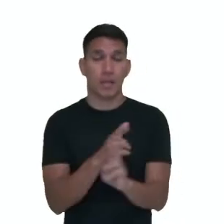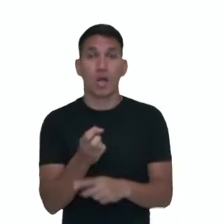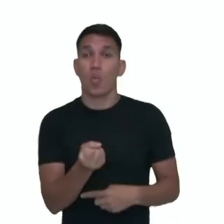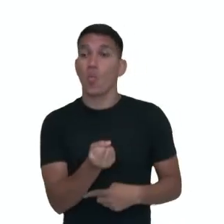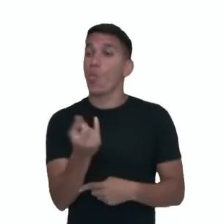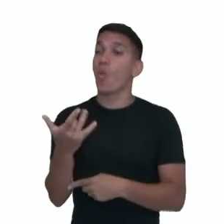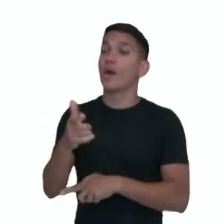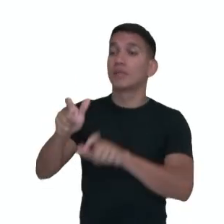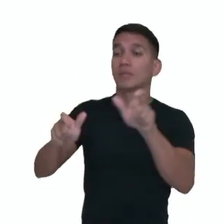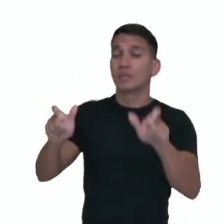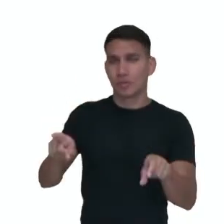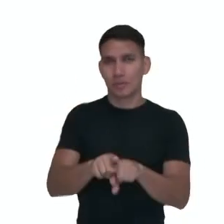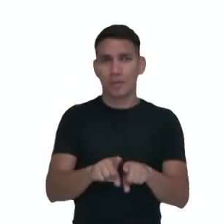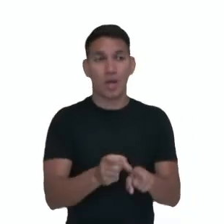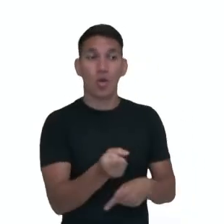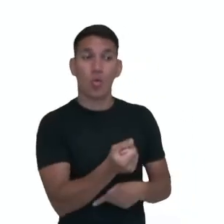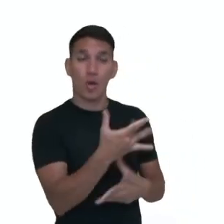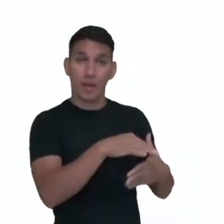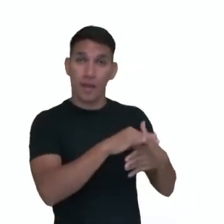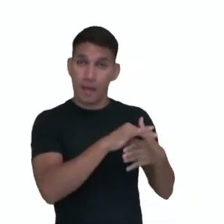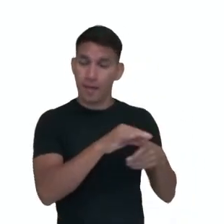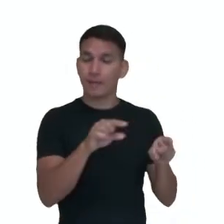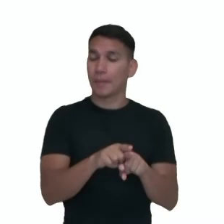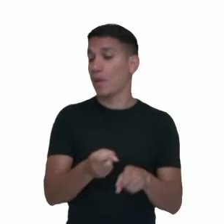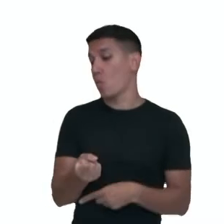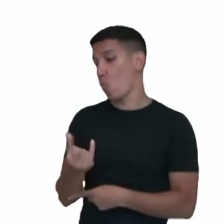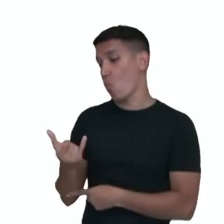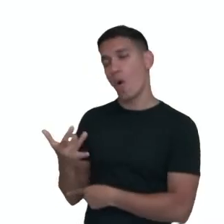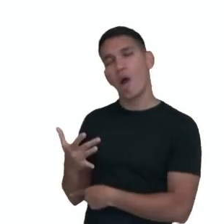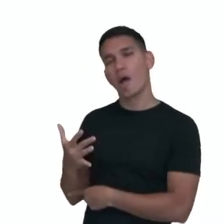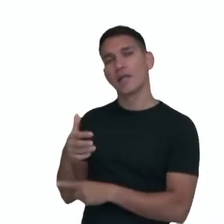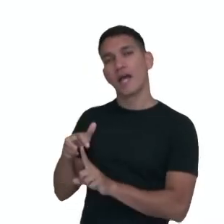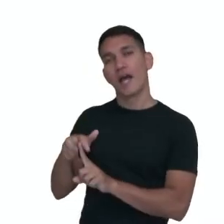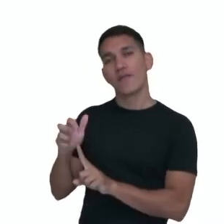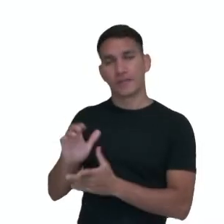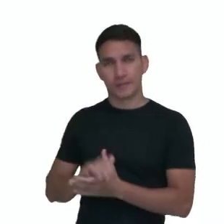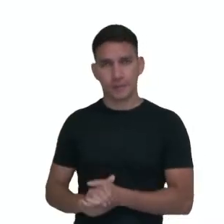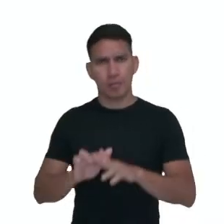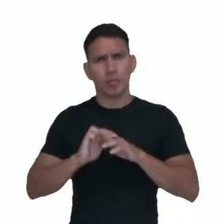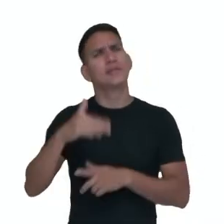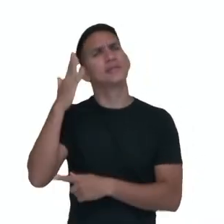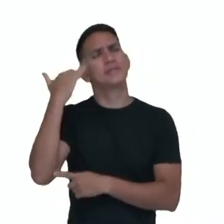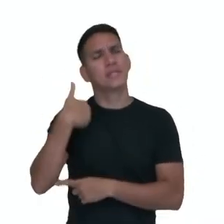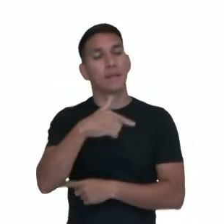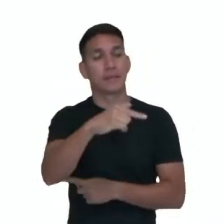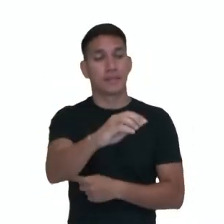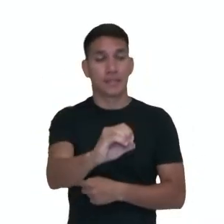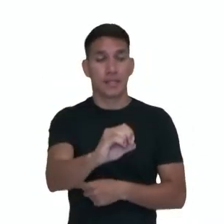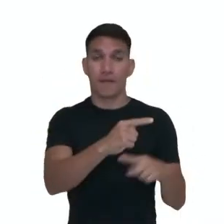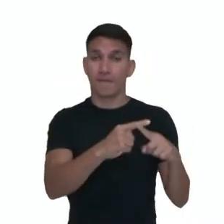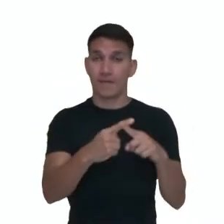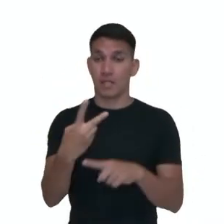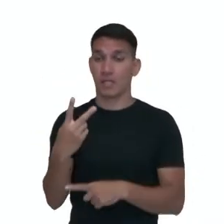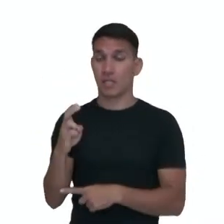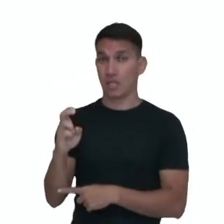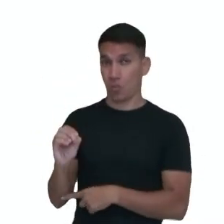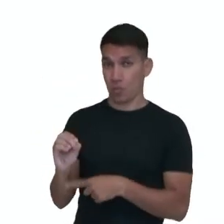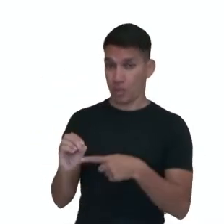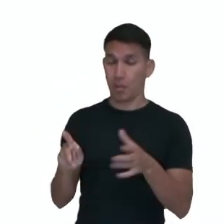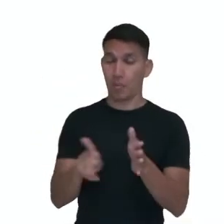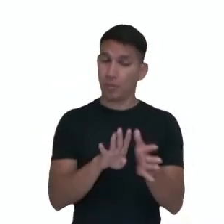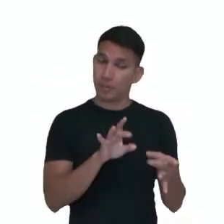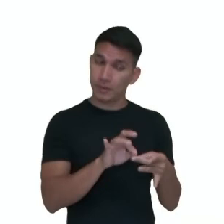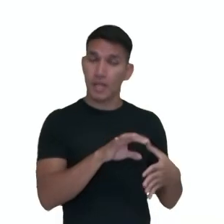pessoas e a quantidade de carne de refrigerante. Então, a gente tem o seguinte, né? 70 vezes 250 para carne,